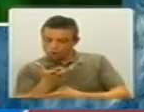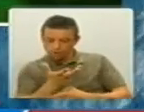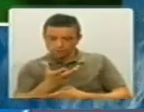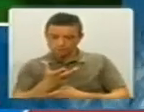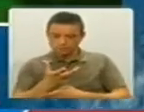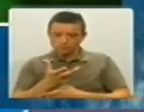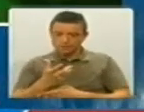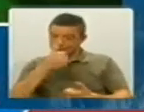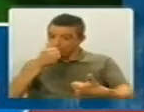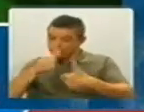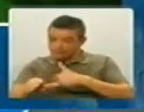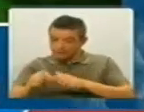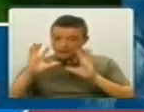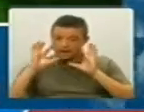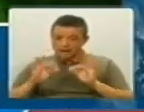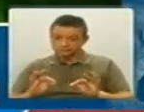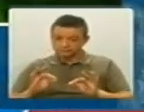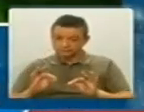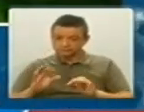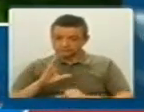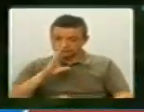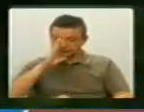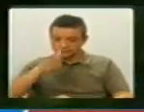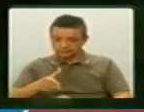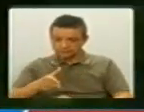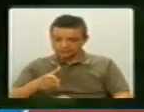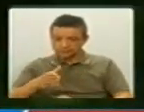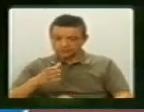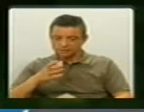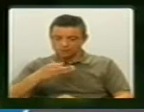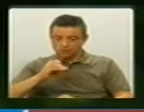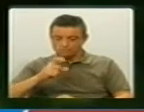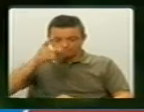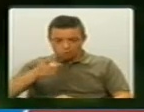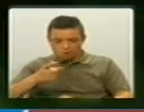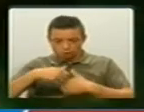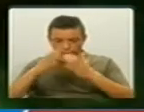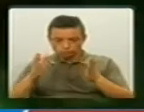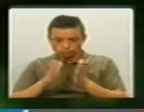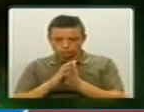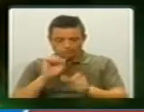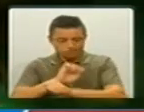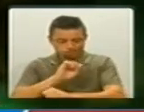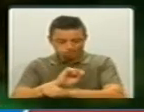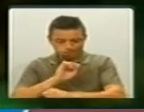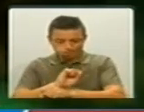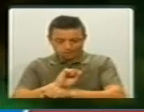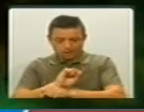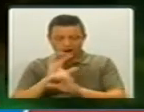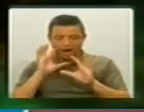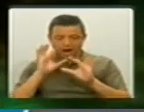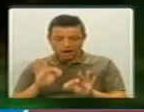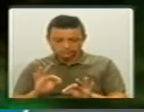grande inimigo, então, daquela emissão remanescente. É que a poeira consegue totalmente bloquear, ou quase bloquear,